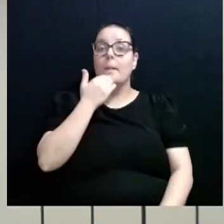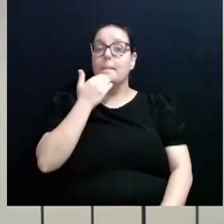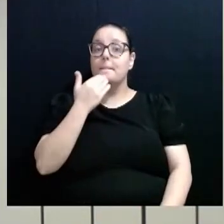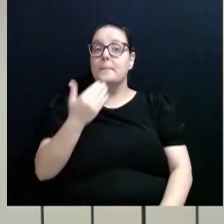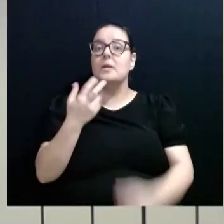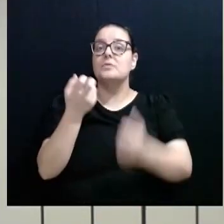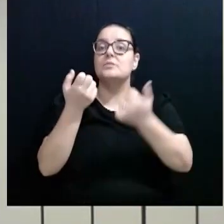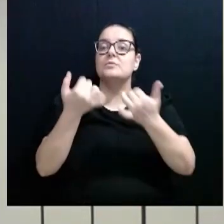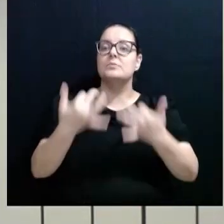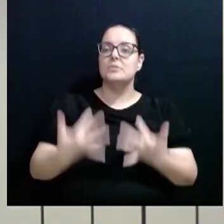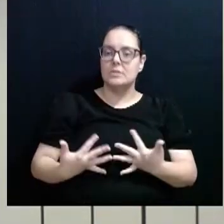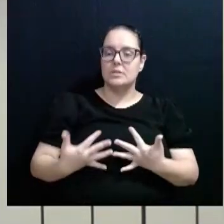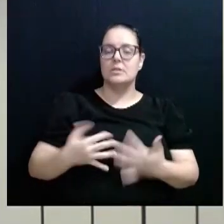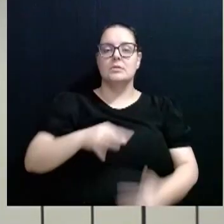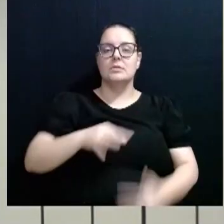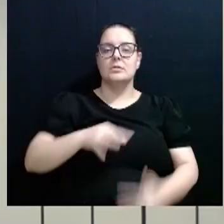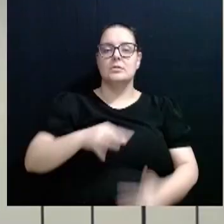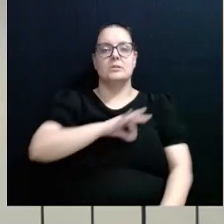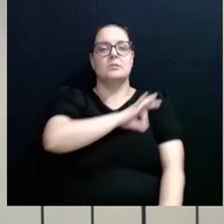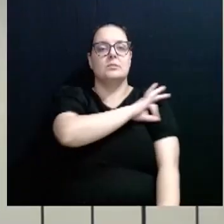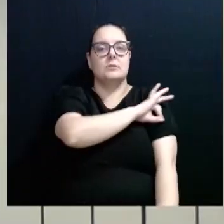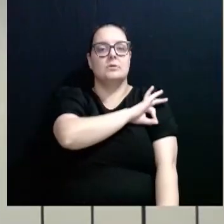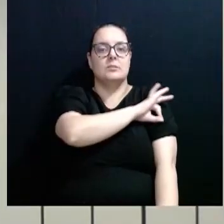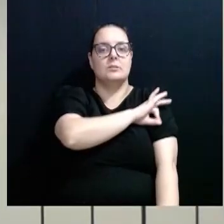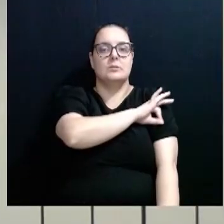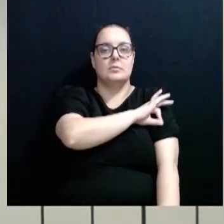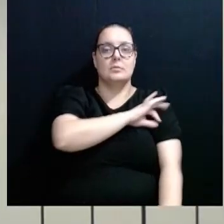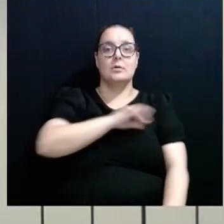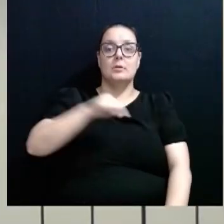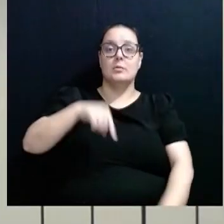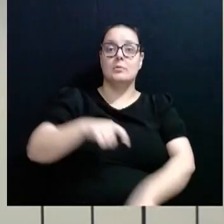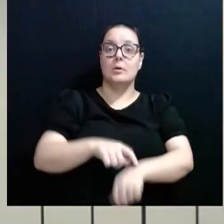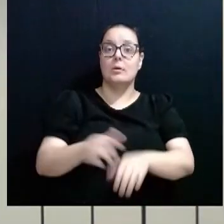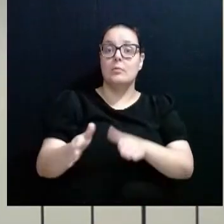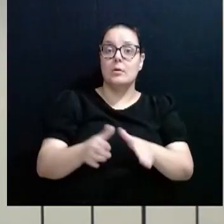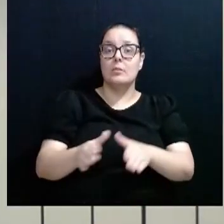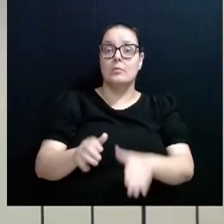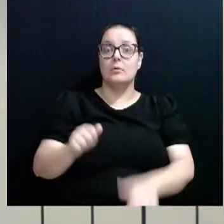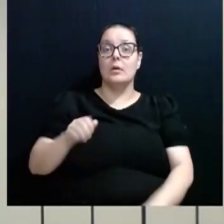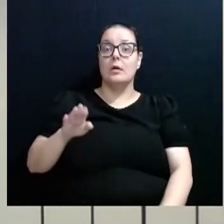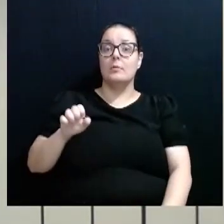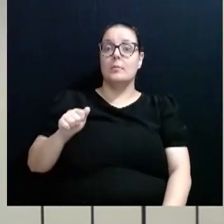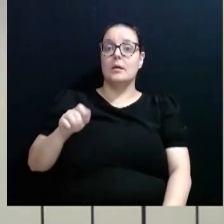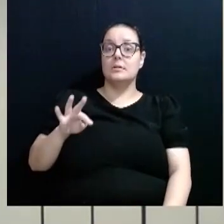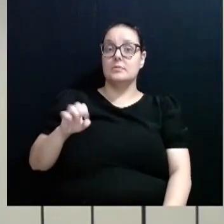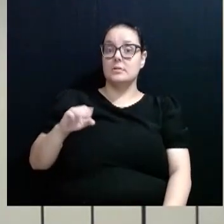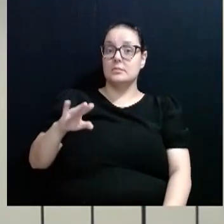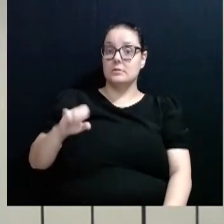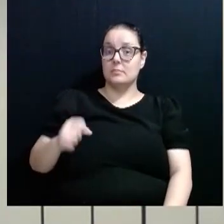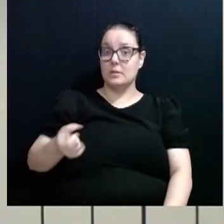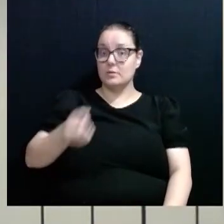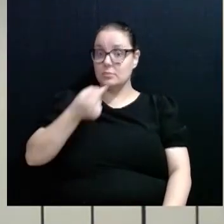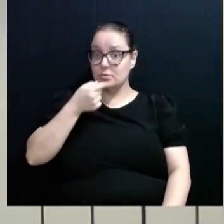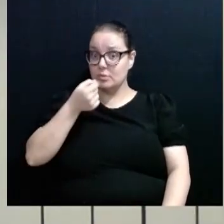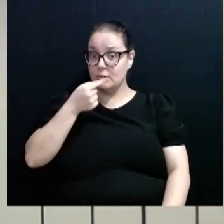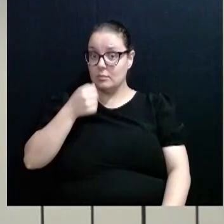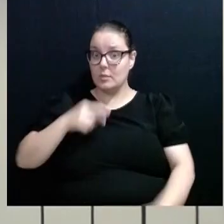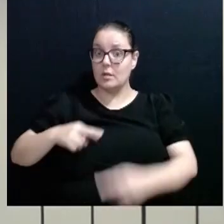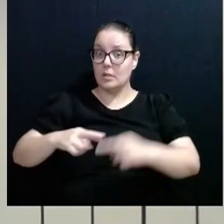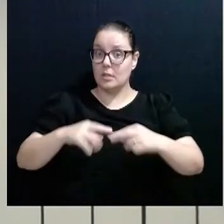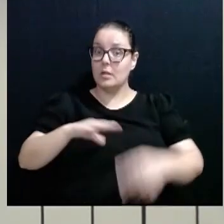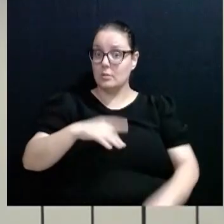esclarecimentos à Prefeitura sobre a atual situação do abastecimento de medicamentos na rede municipal de